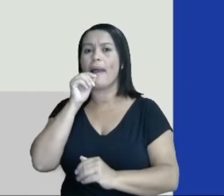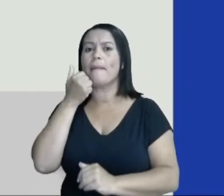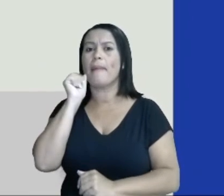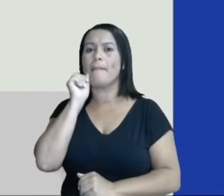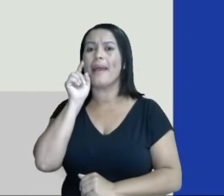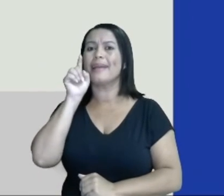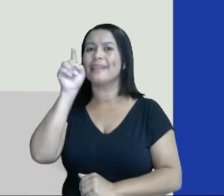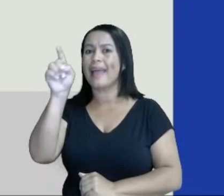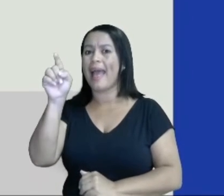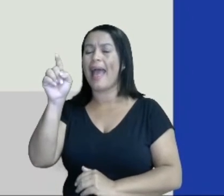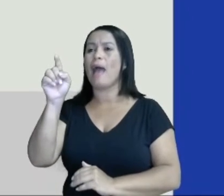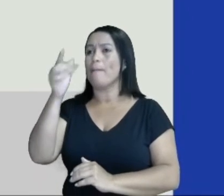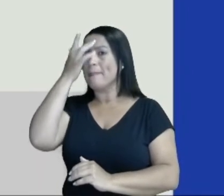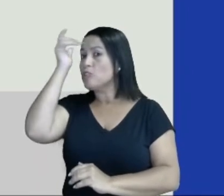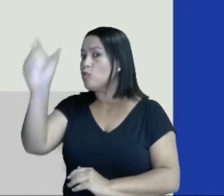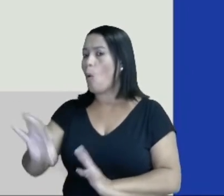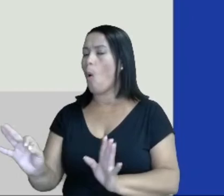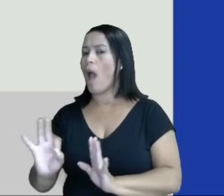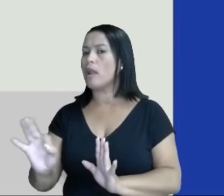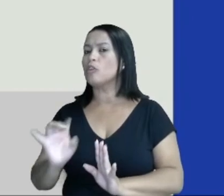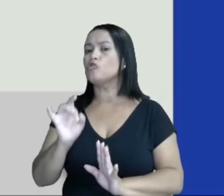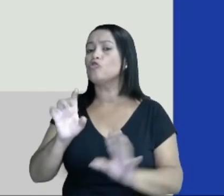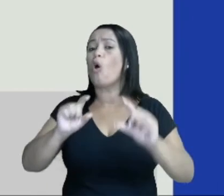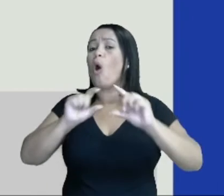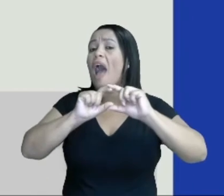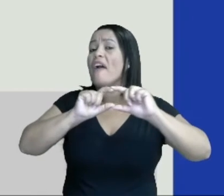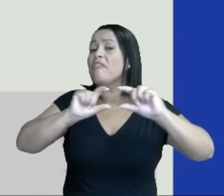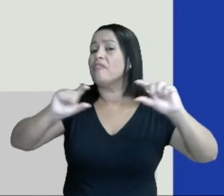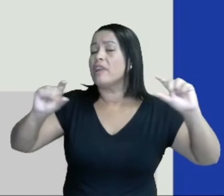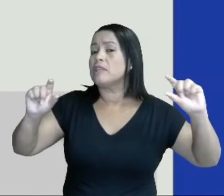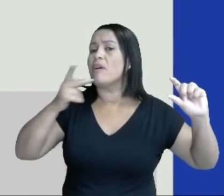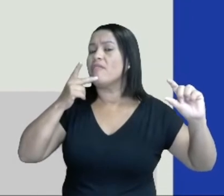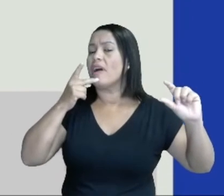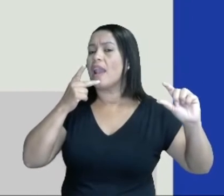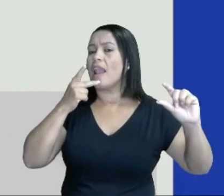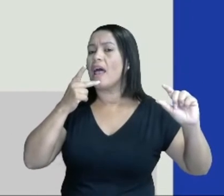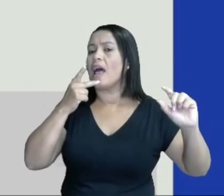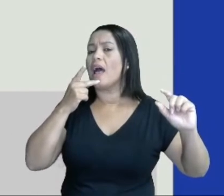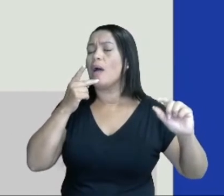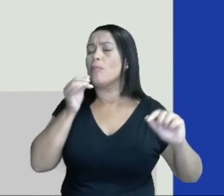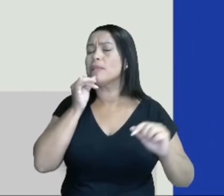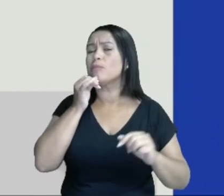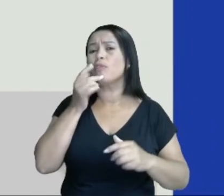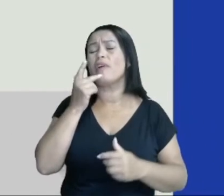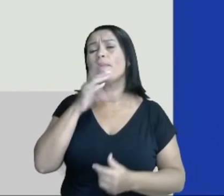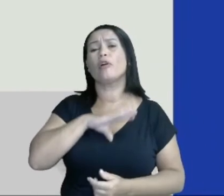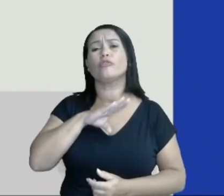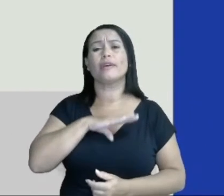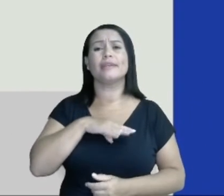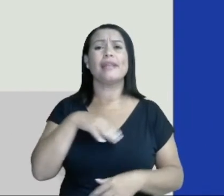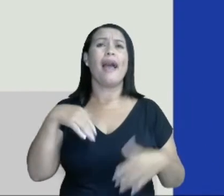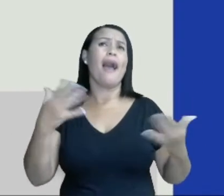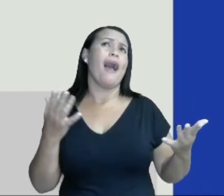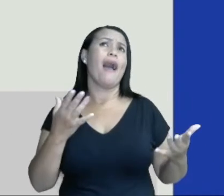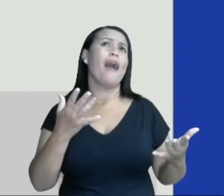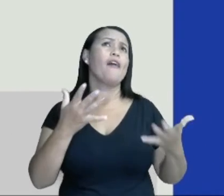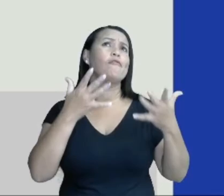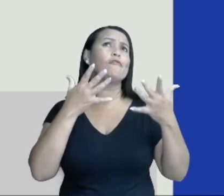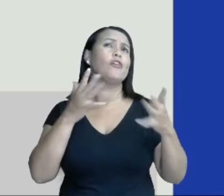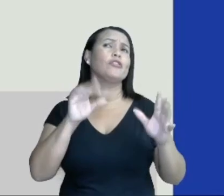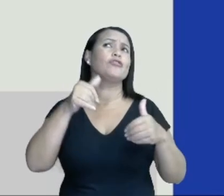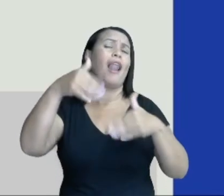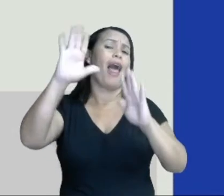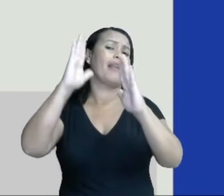deixar o gato na pessoa não, tá, gente? Isso é aquela forma que a gente tem para dizer, ó. Sabe quando a gente diz em português assim, vou deixar lá